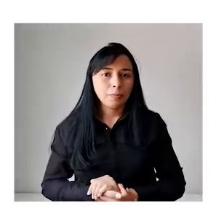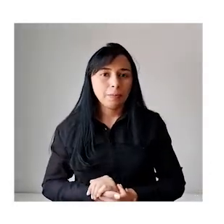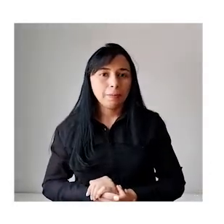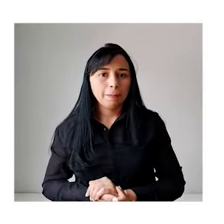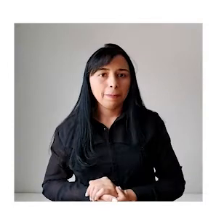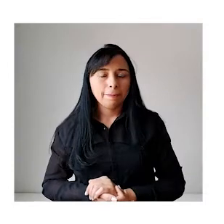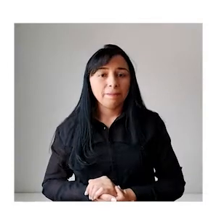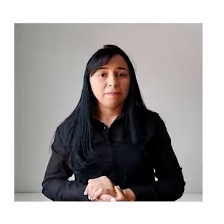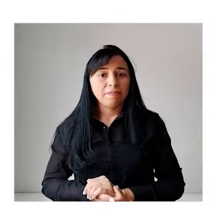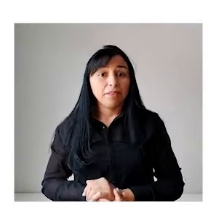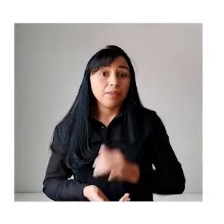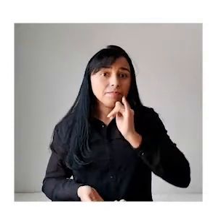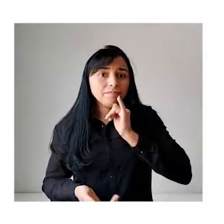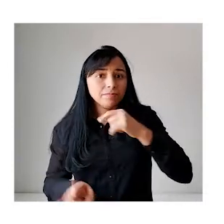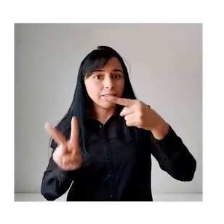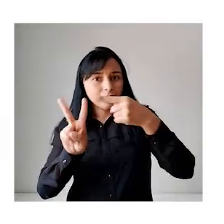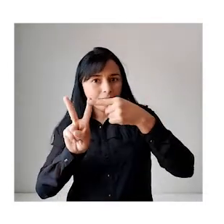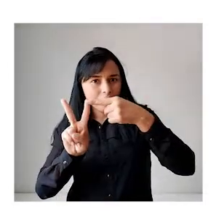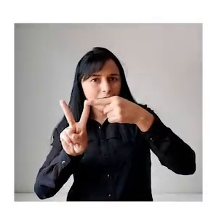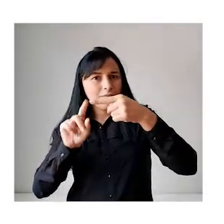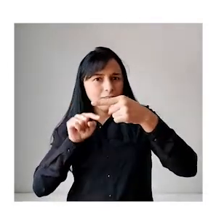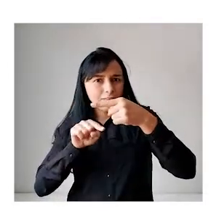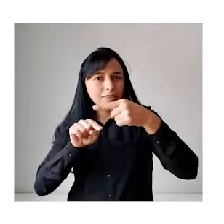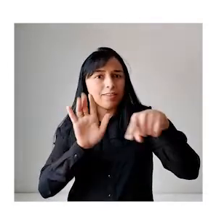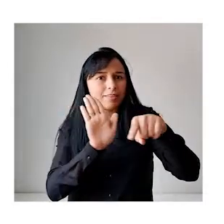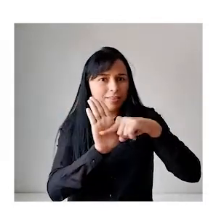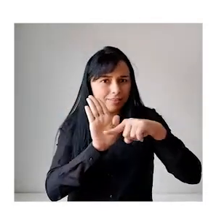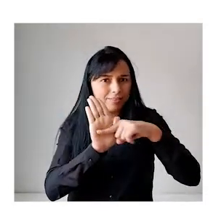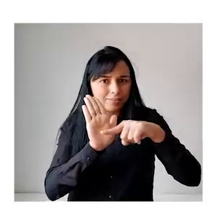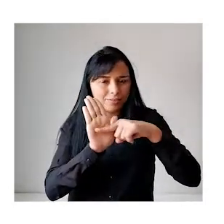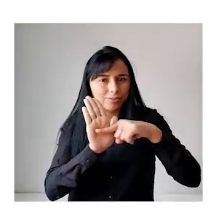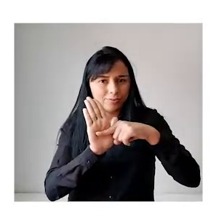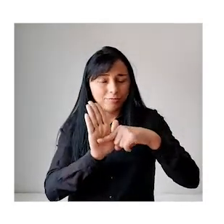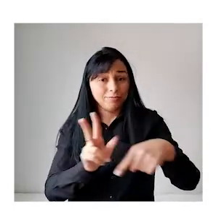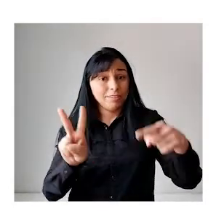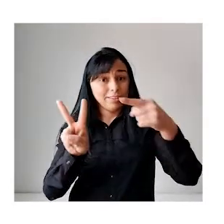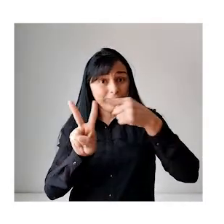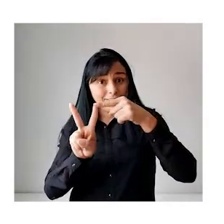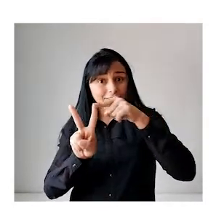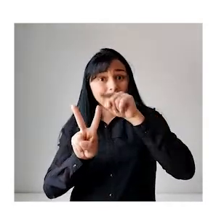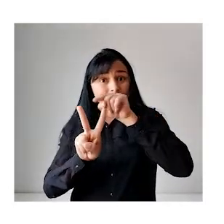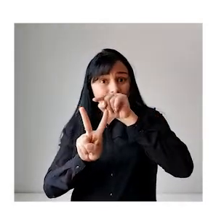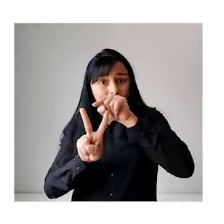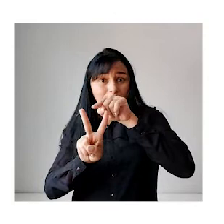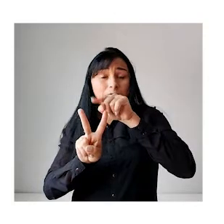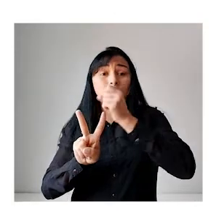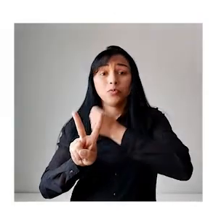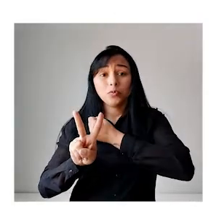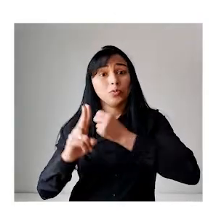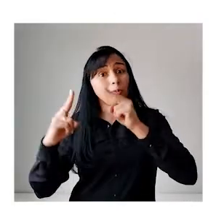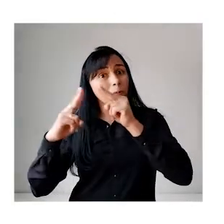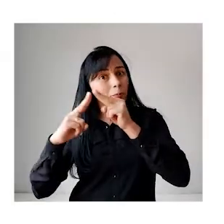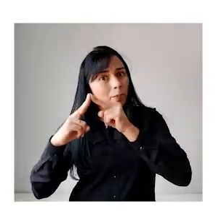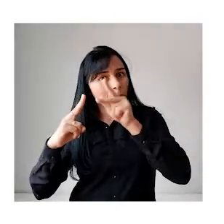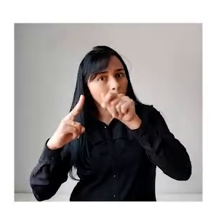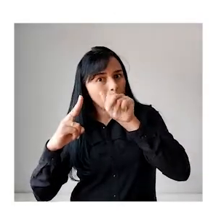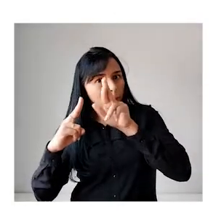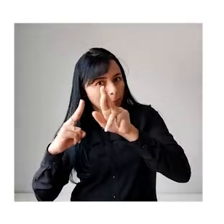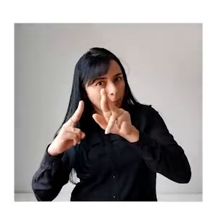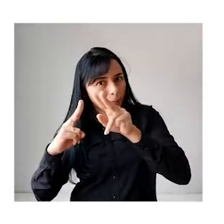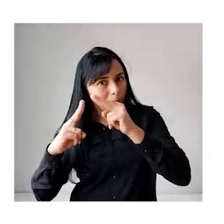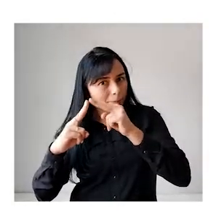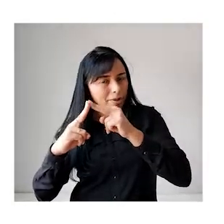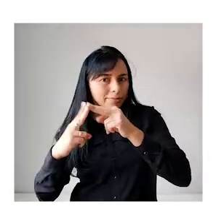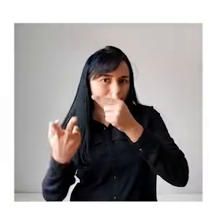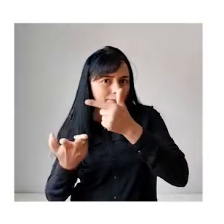número menor que zero, menos 1, menos 5, menos 2, menos 10, e N é um número natural par, o índice agora é um